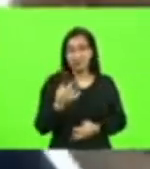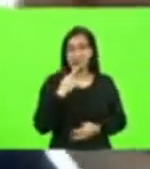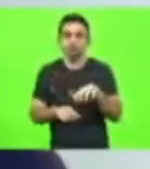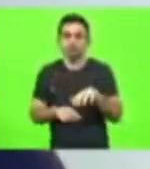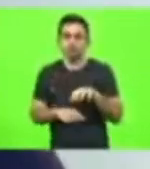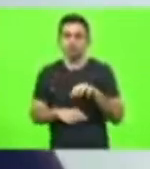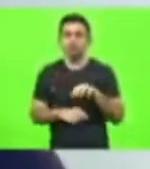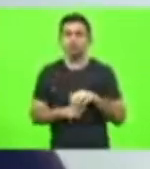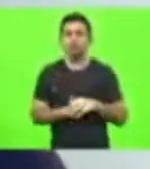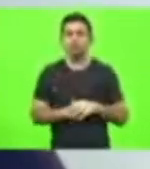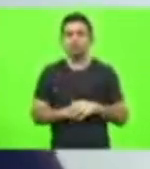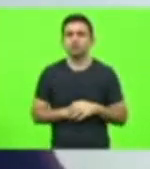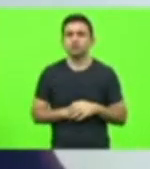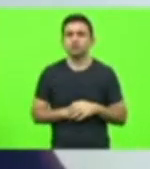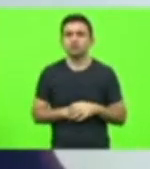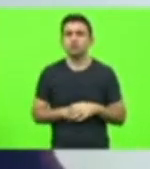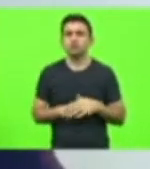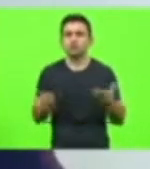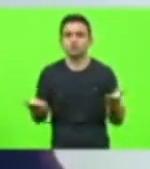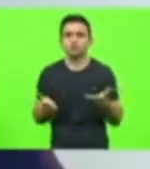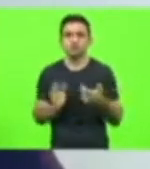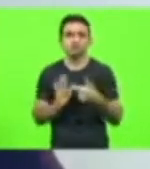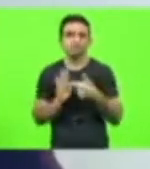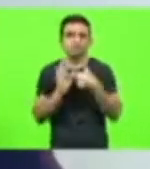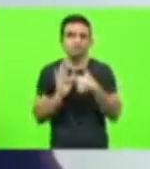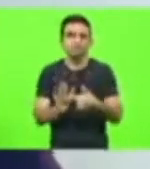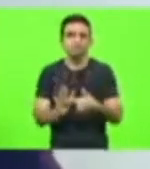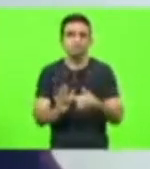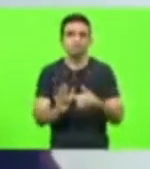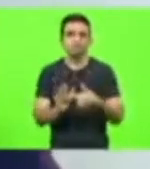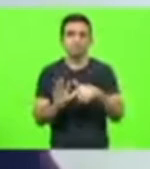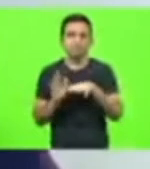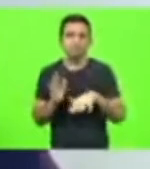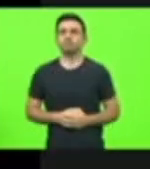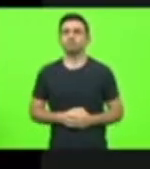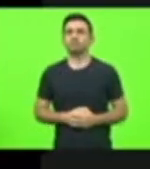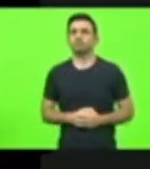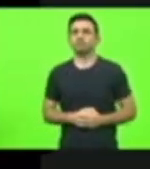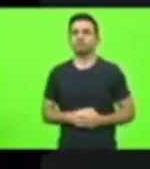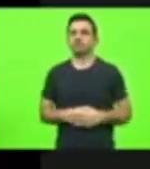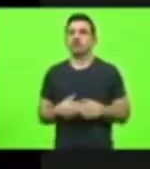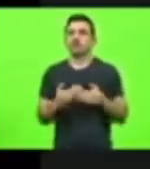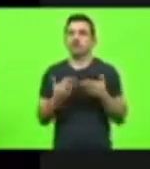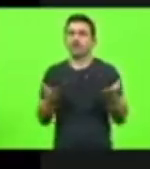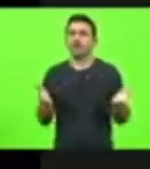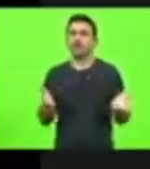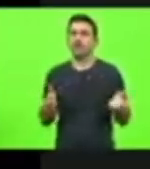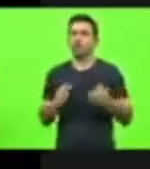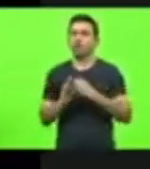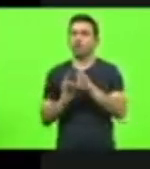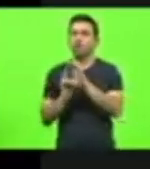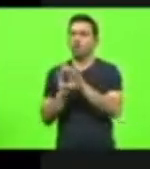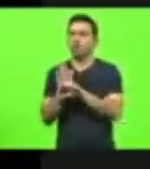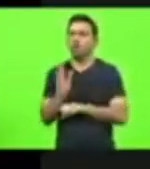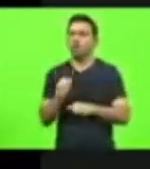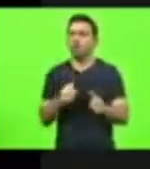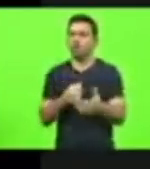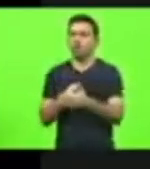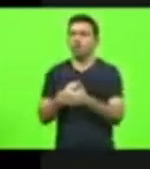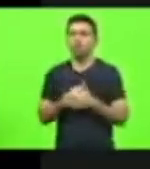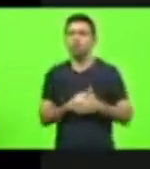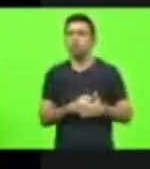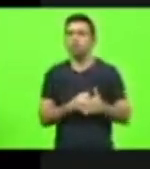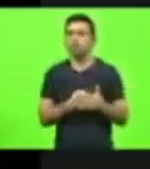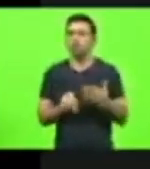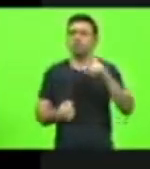pública. Participantes destacaram a necessidade de que os feitos dos povos negros e indígenas sejam ressaltados